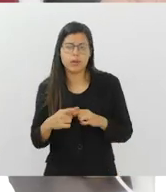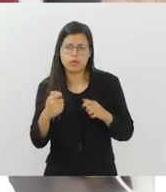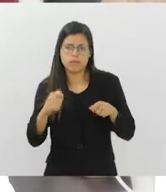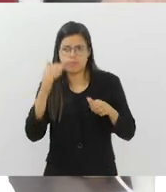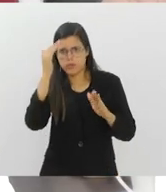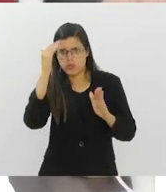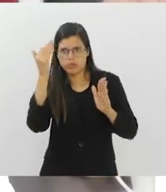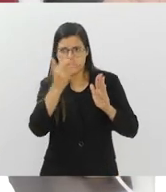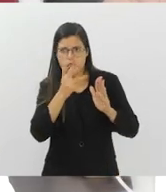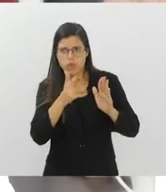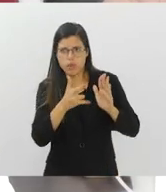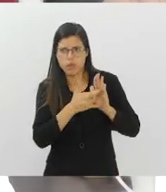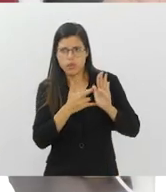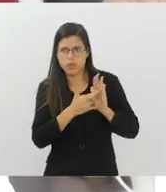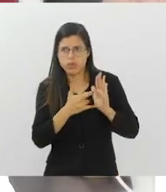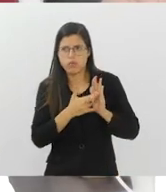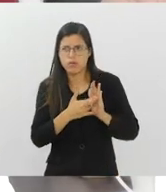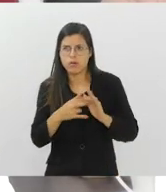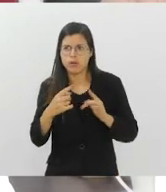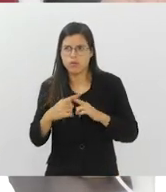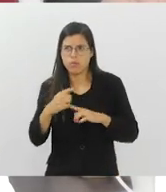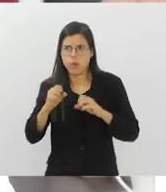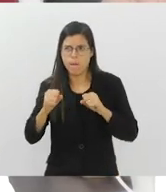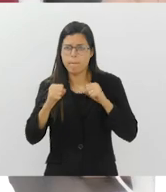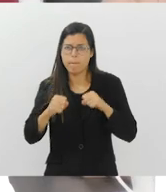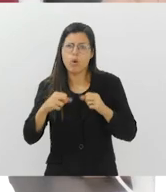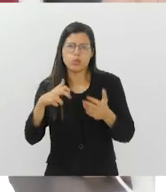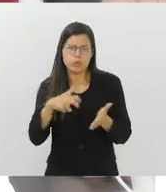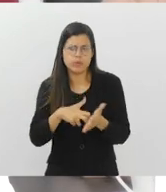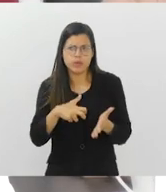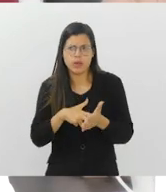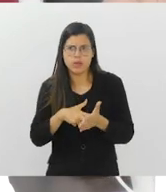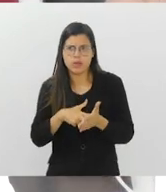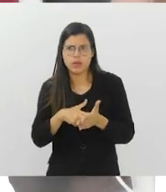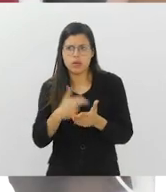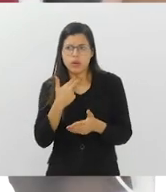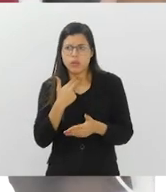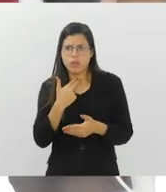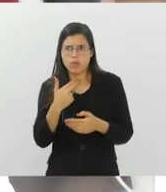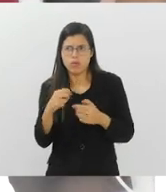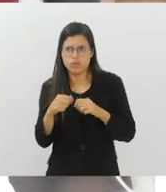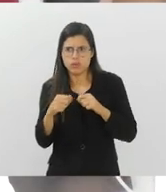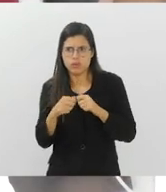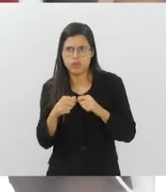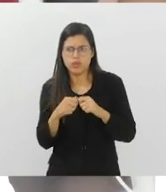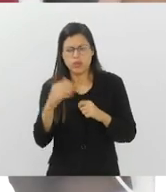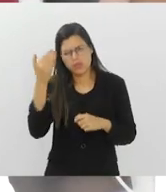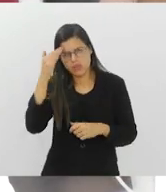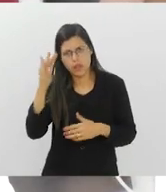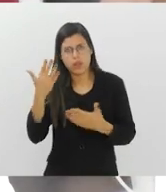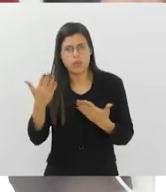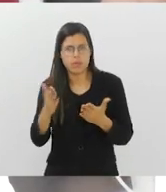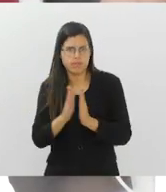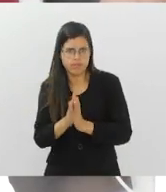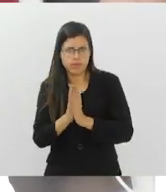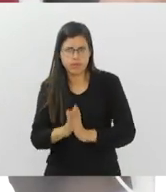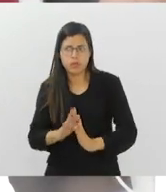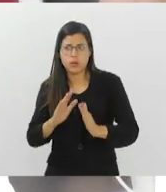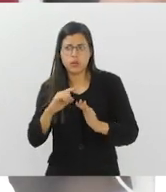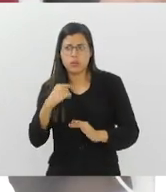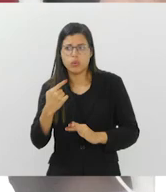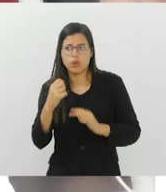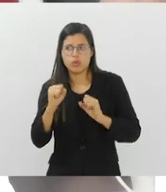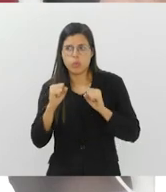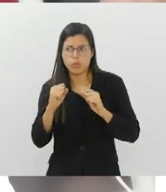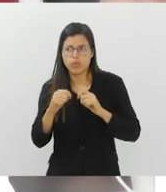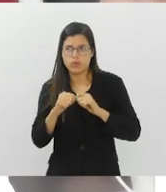senão em algum momento eu posso ser penalizado. Então eu não posso fazer isso. Entendam, por favor. Nós podemos fazer isso em outro